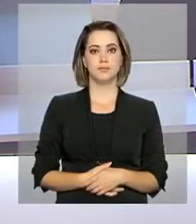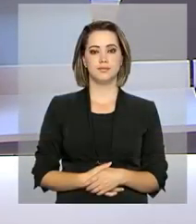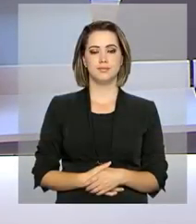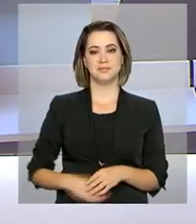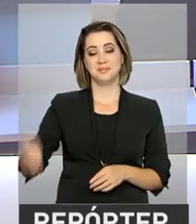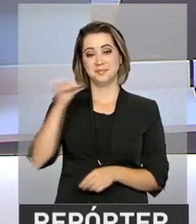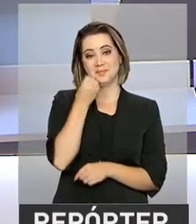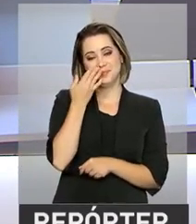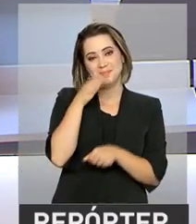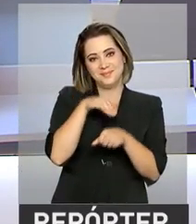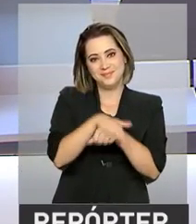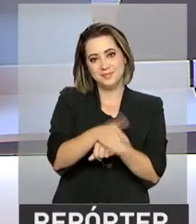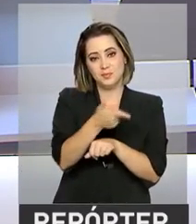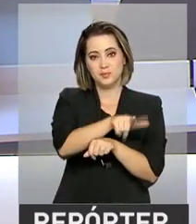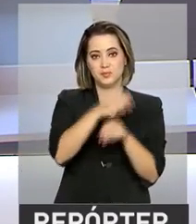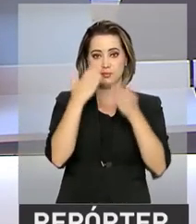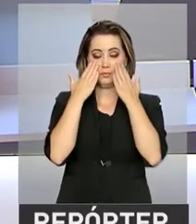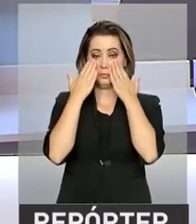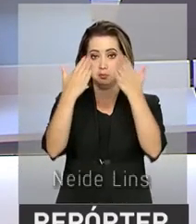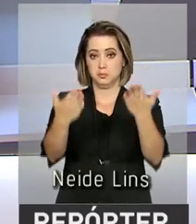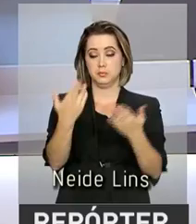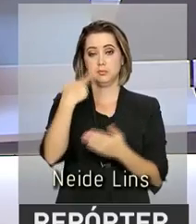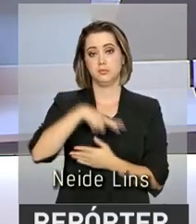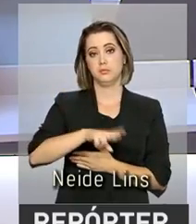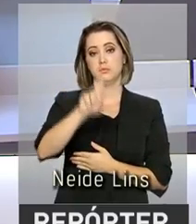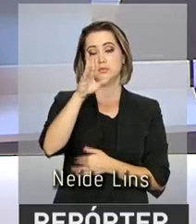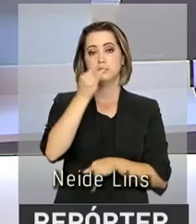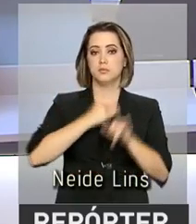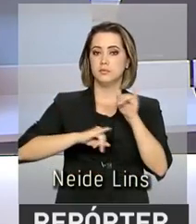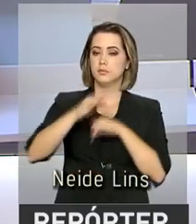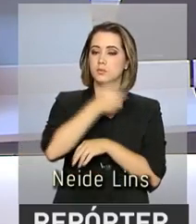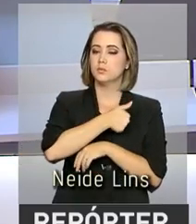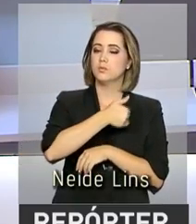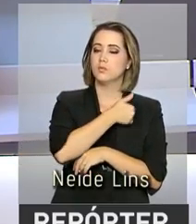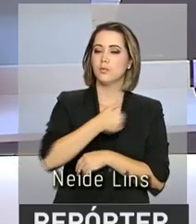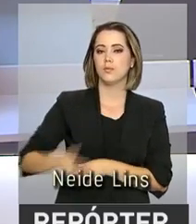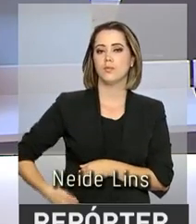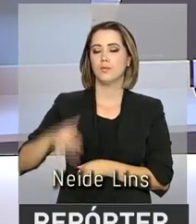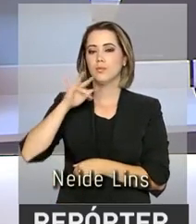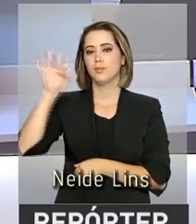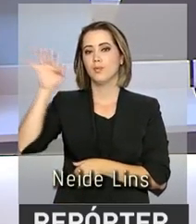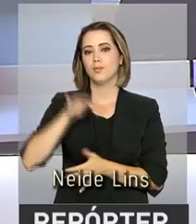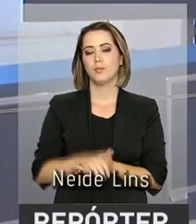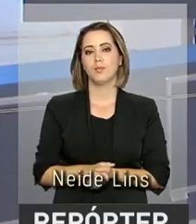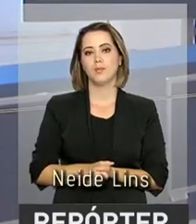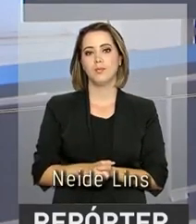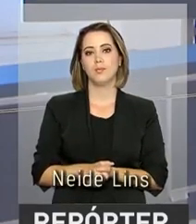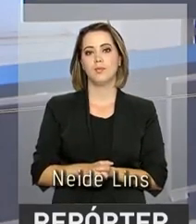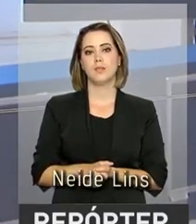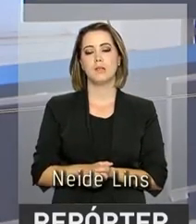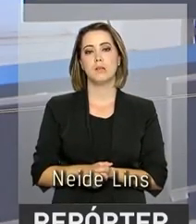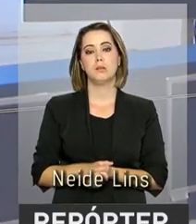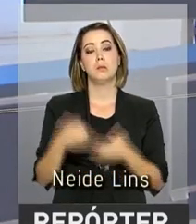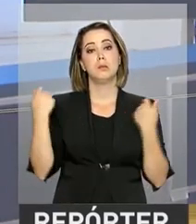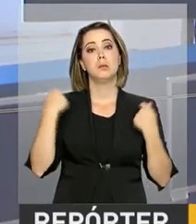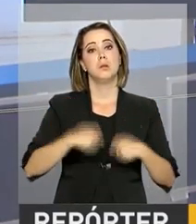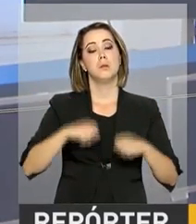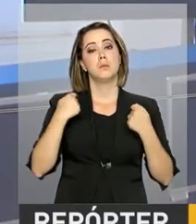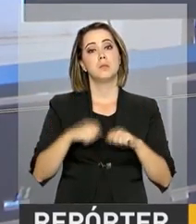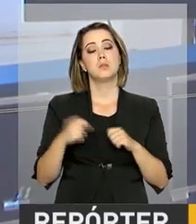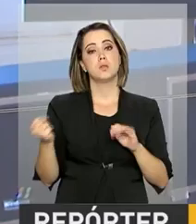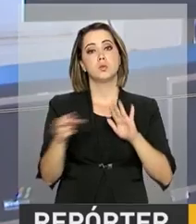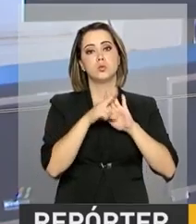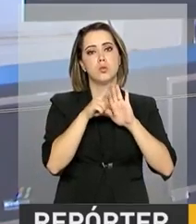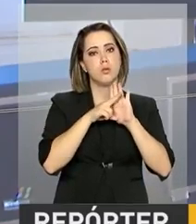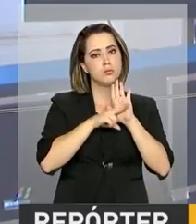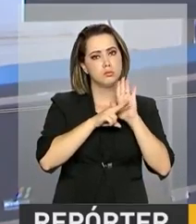Olá, boa noite. No ar, mais uma edição do Repórter NBR com as notícias do governo federal. A necessidade da reforma